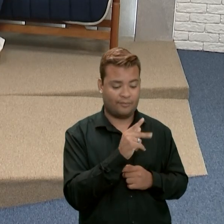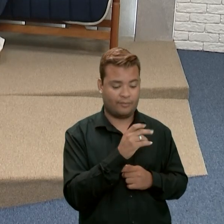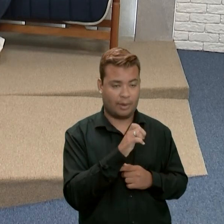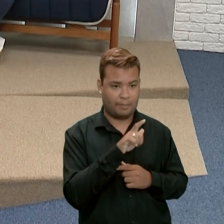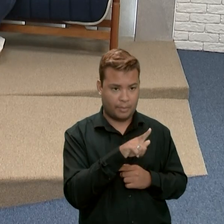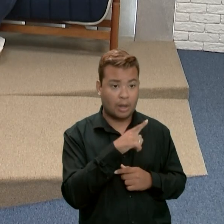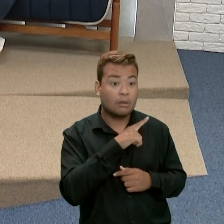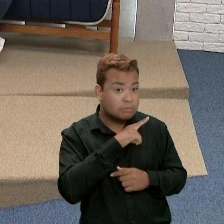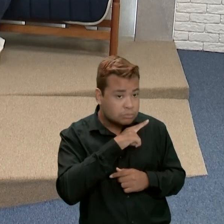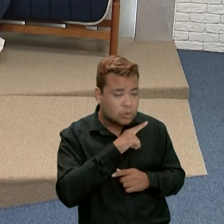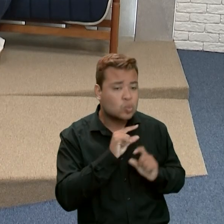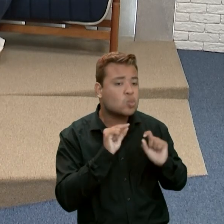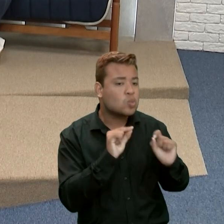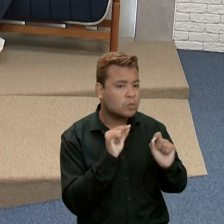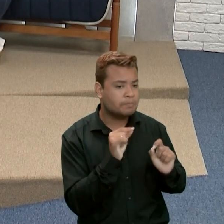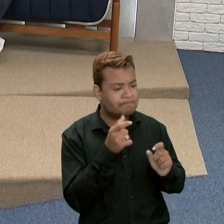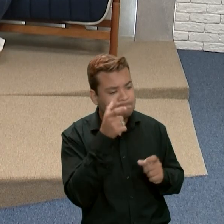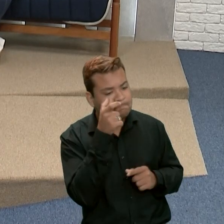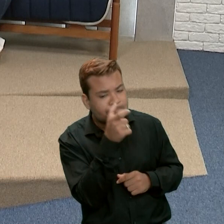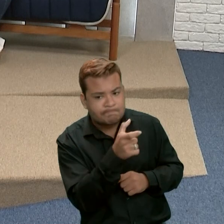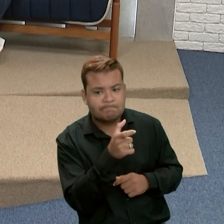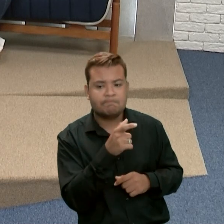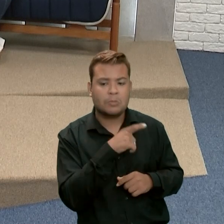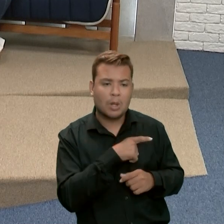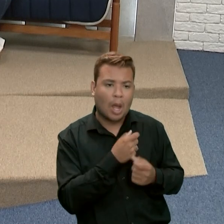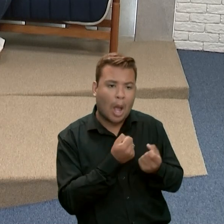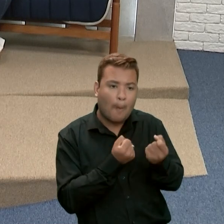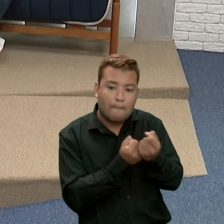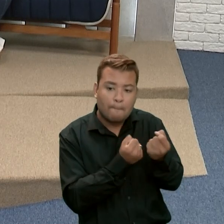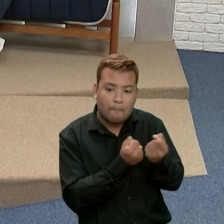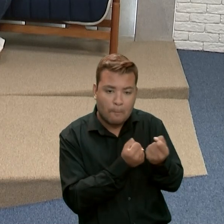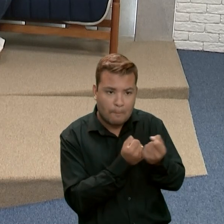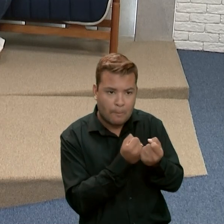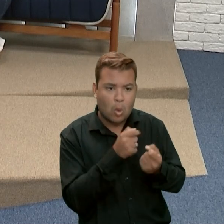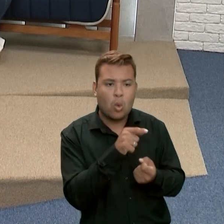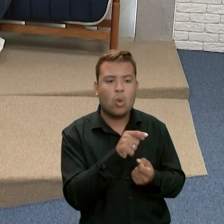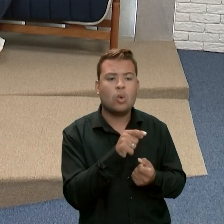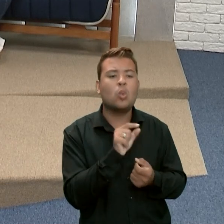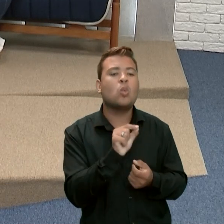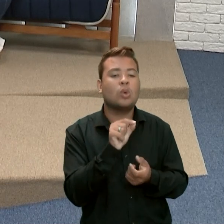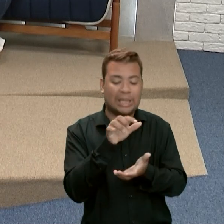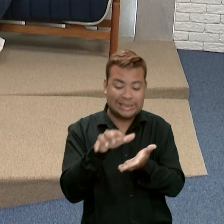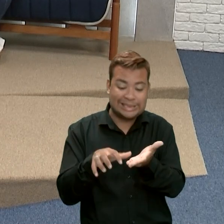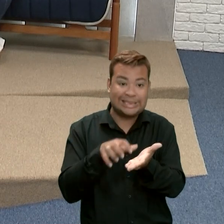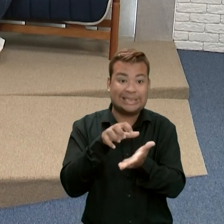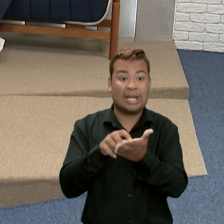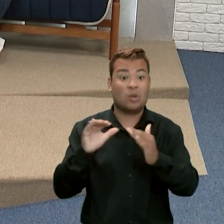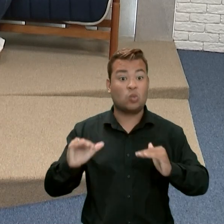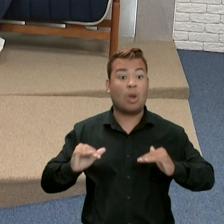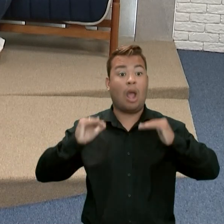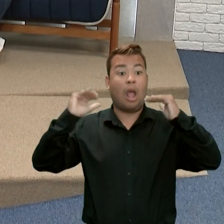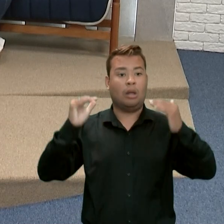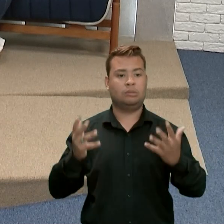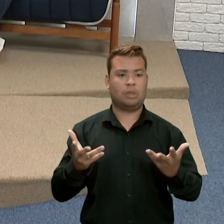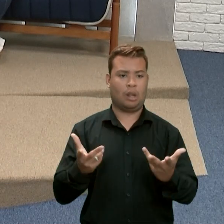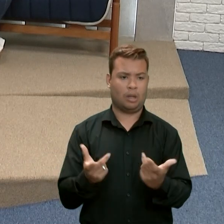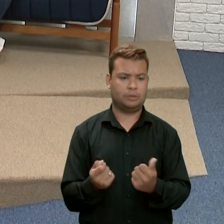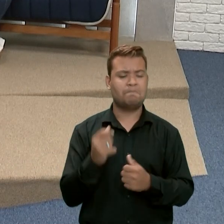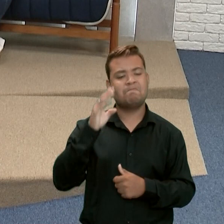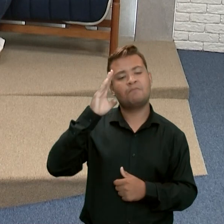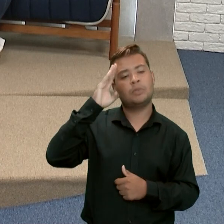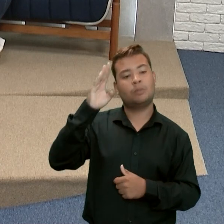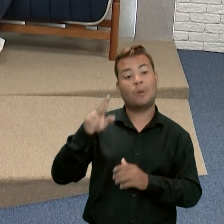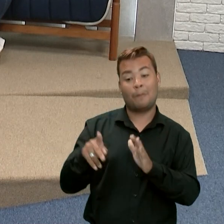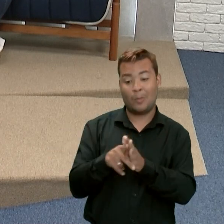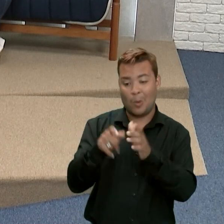especial com a questão de centros de excelência, né, em especial para o Parque Tecnológico,